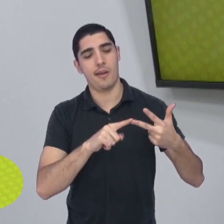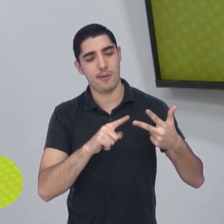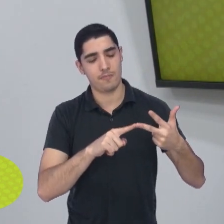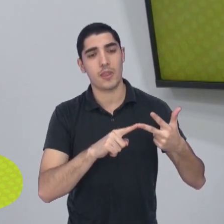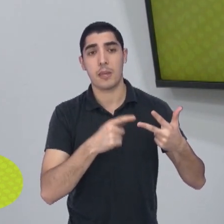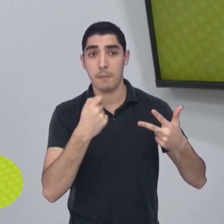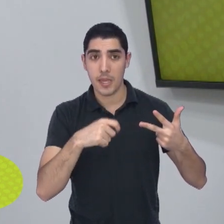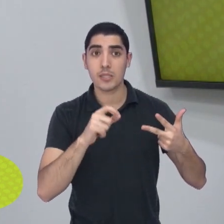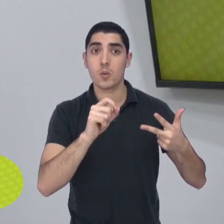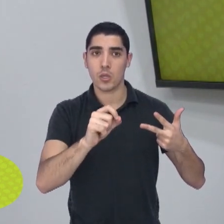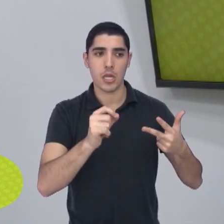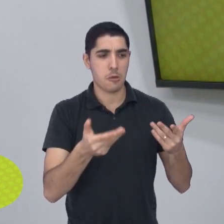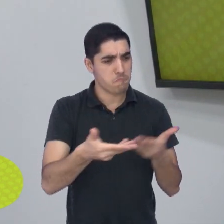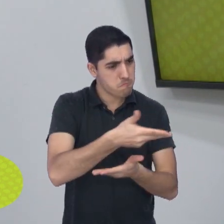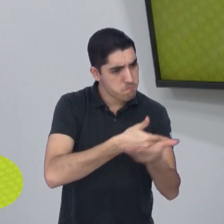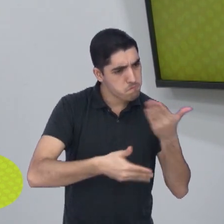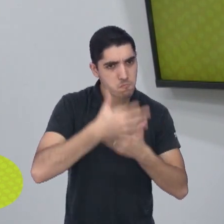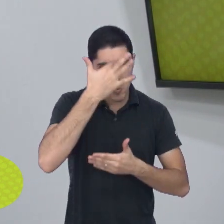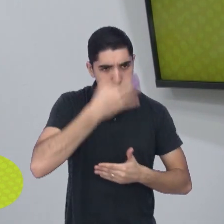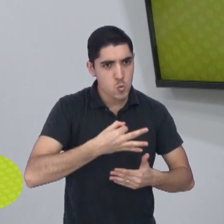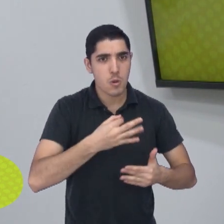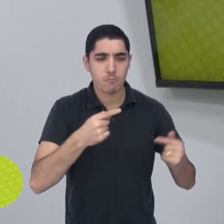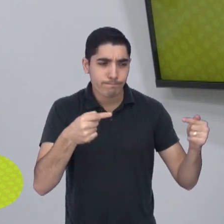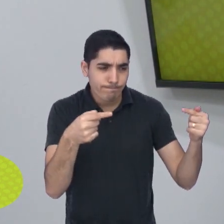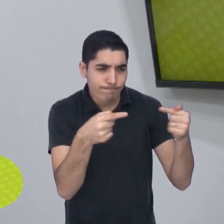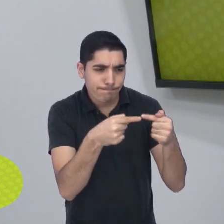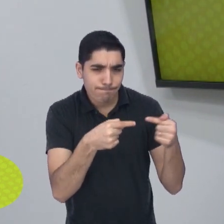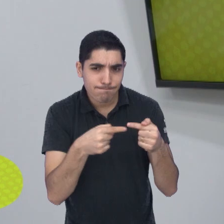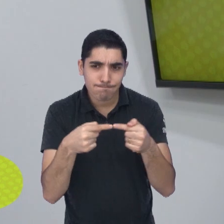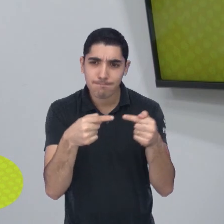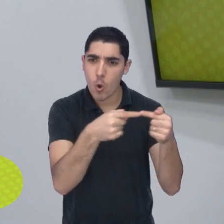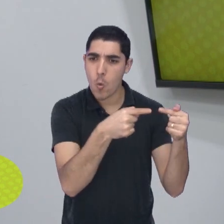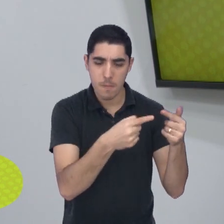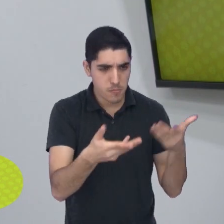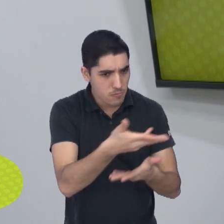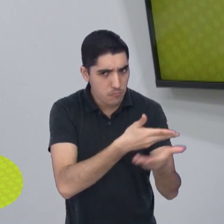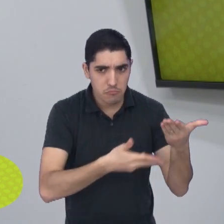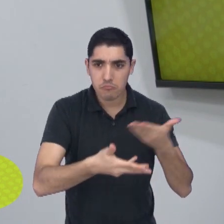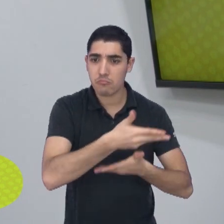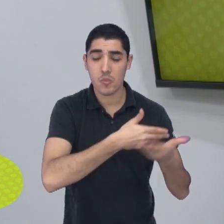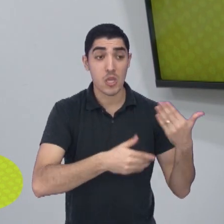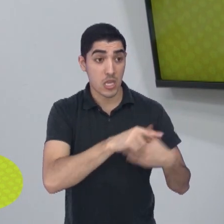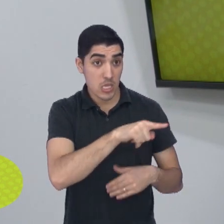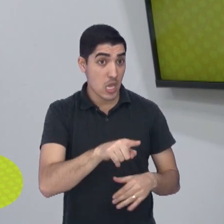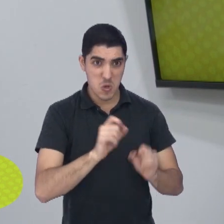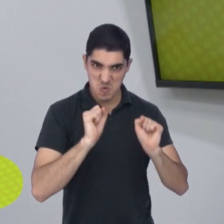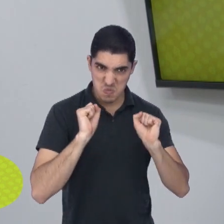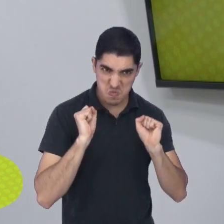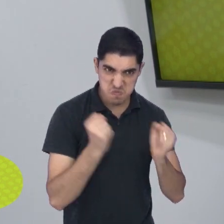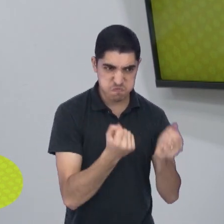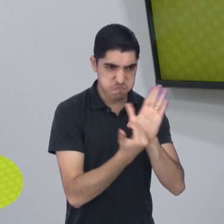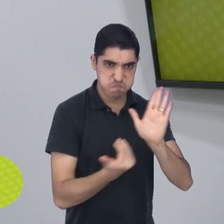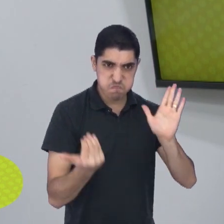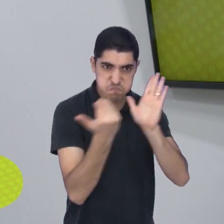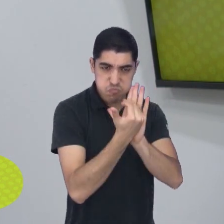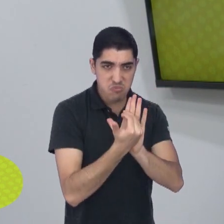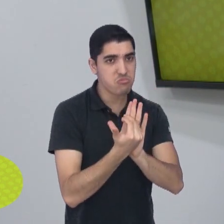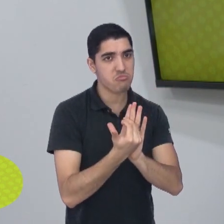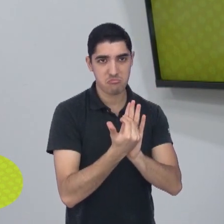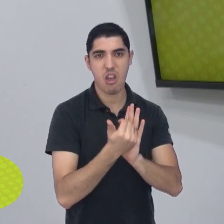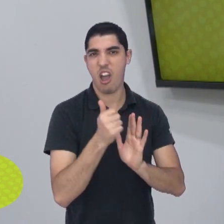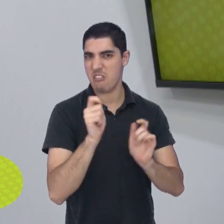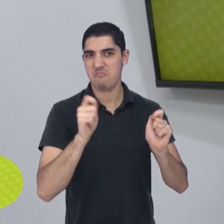bem, que entregue tudo. E se for entregue tudo, ainda falta alguma coisa. Aí é um detalhe muito individual de o cara